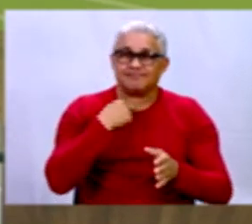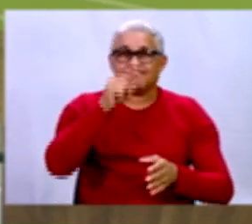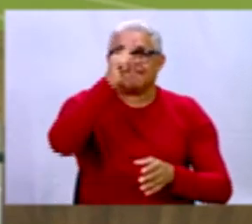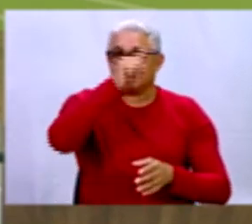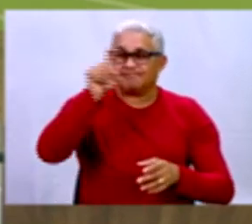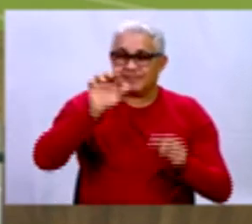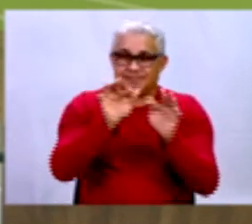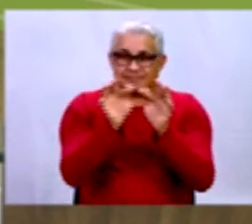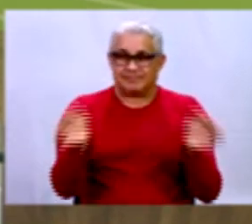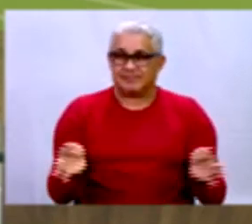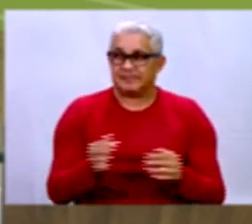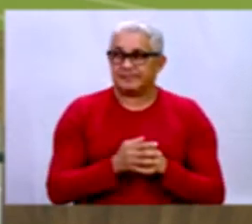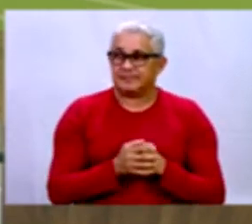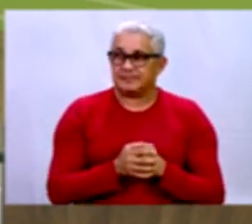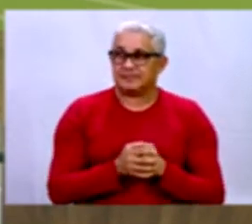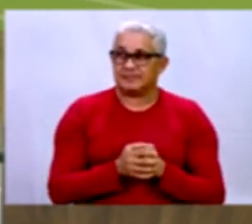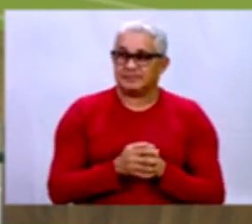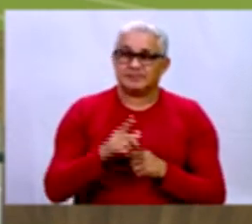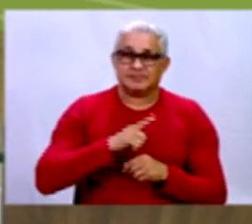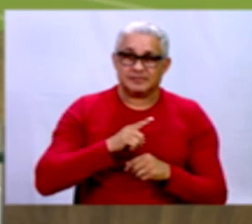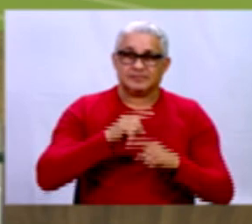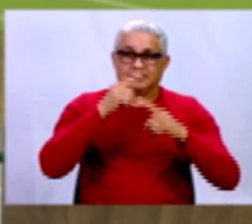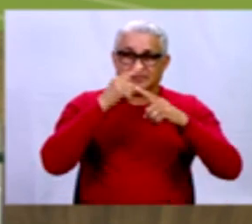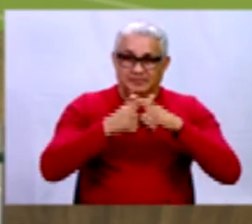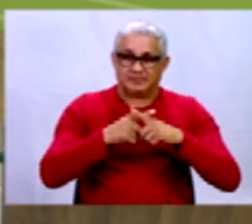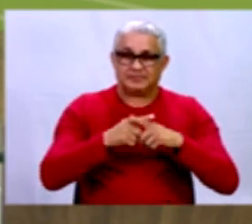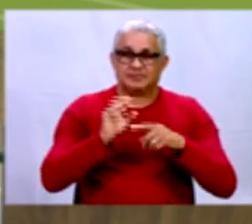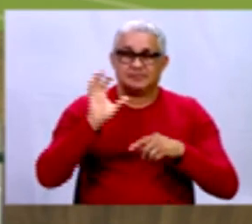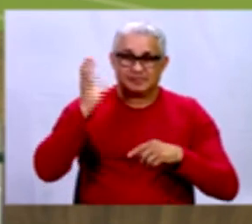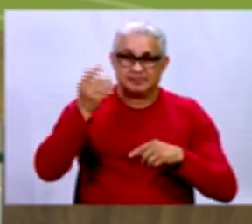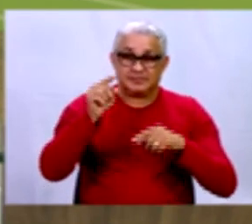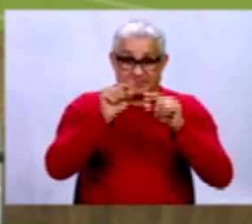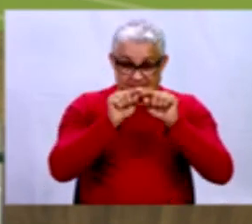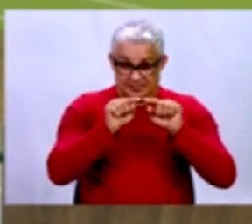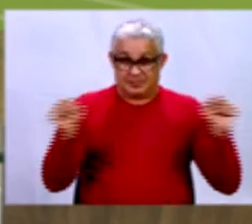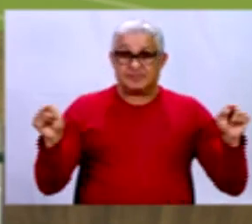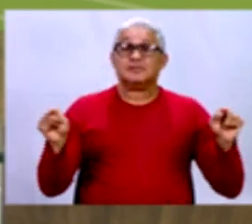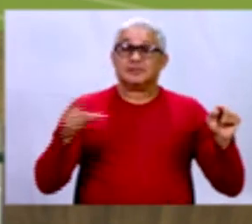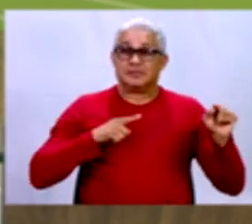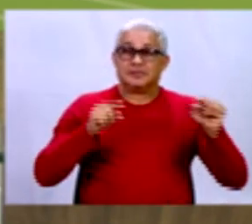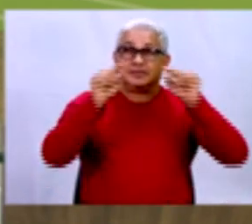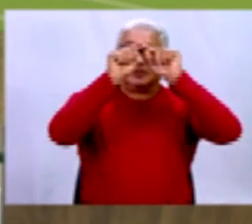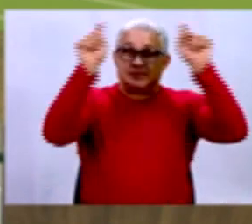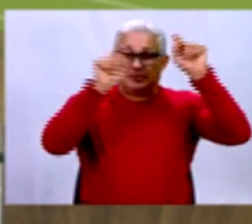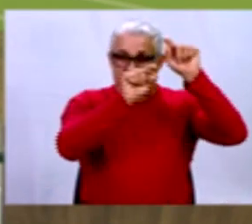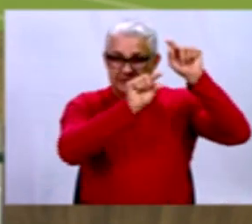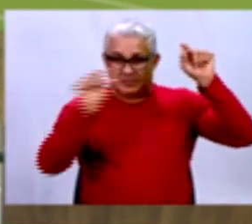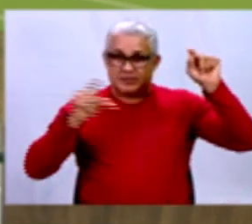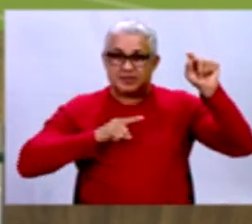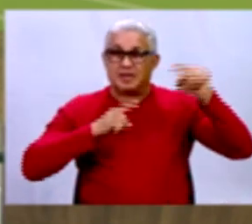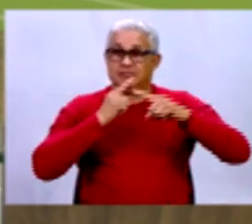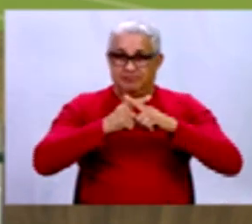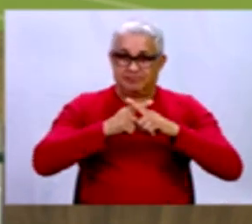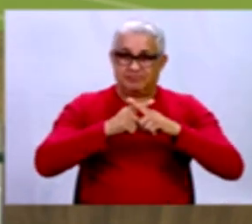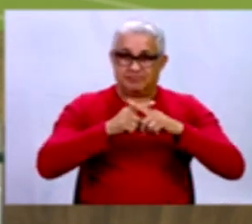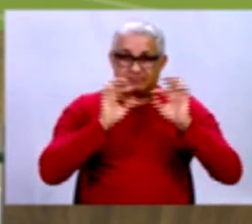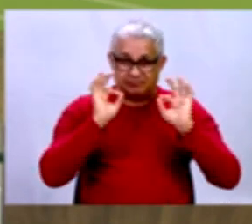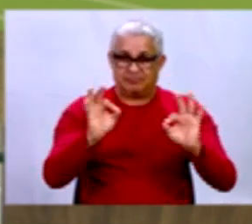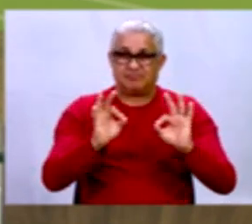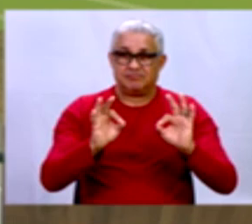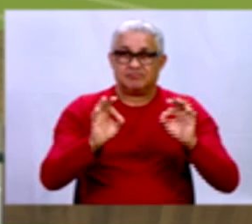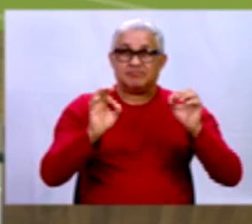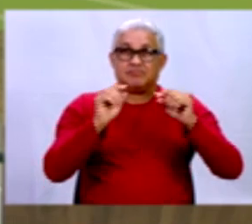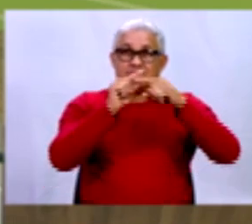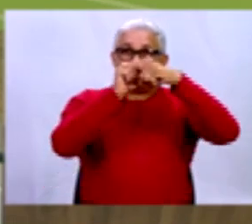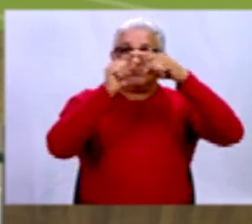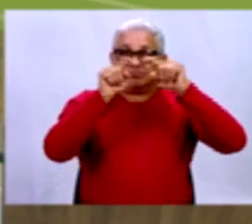simplificar. Você só pode simplificar quando tem multiplicação, que é o que acontece embaixo. Embaixo tem só multiplicação na fórmula, certo? Então, se